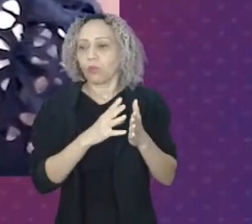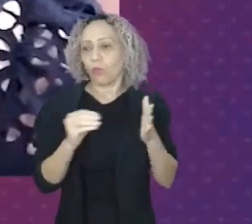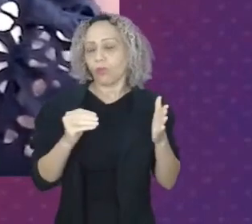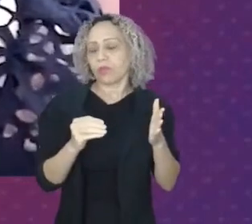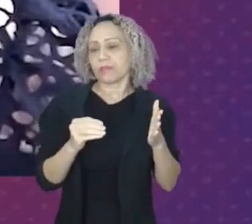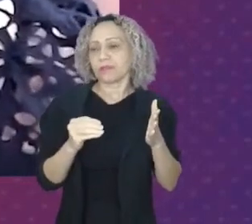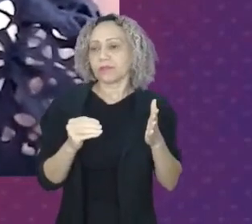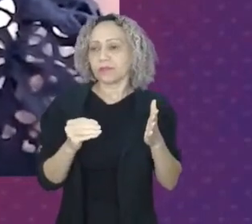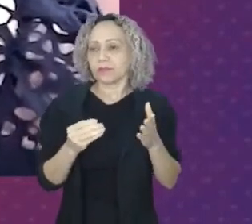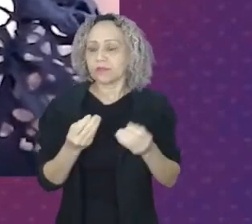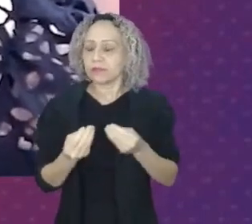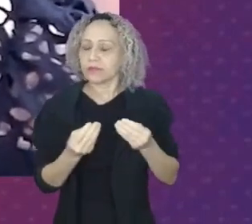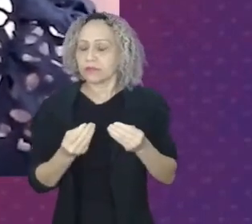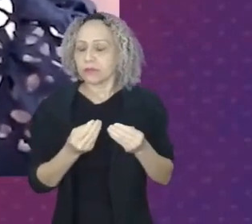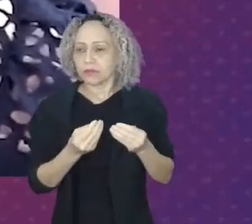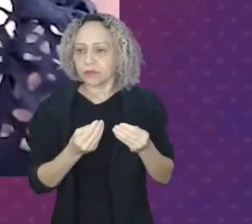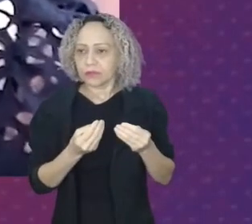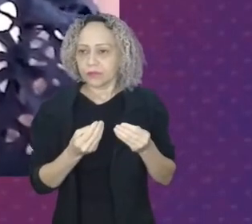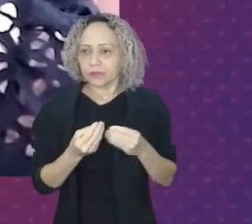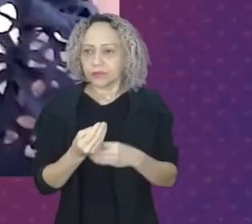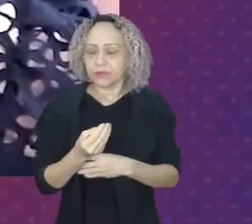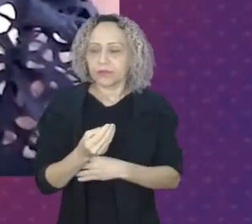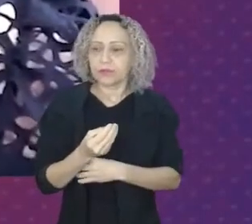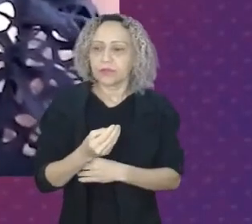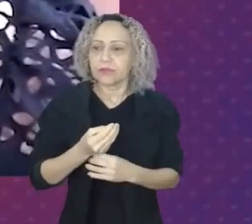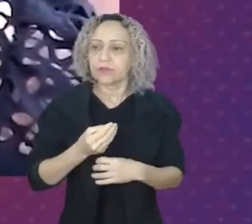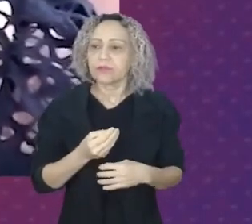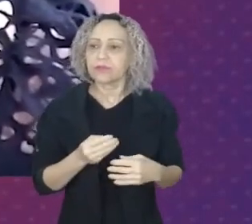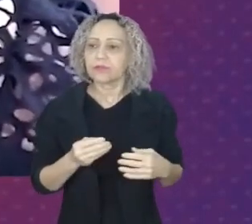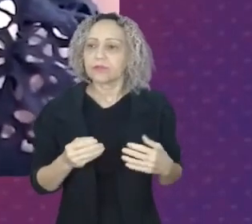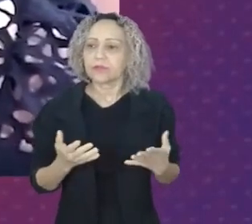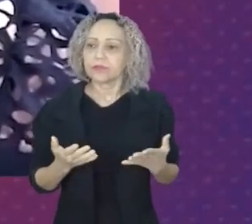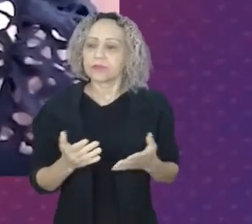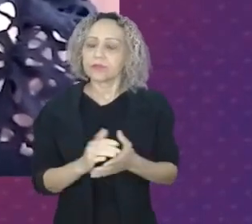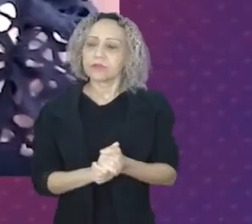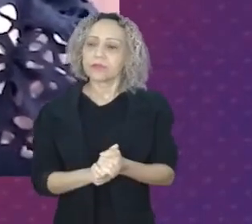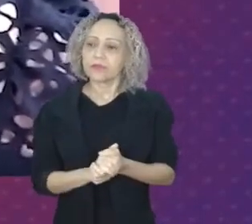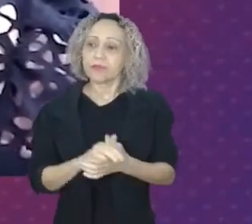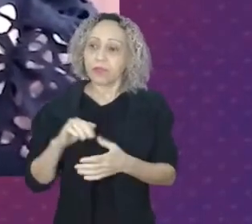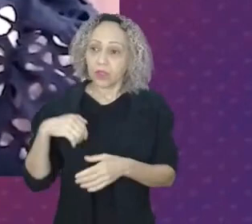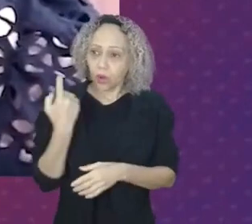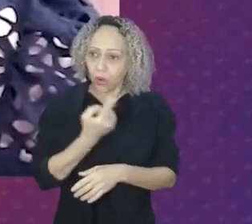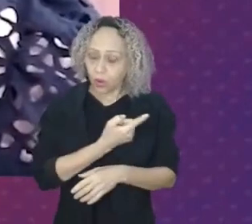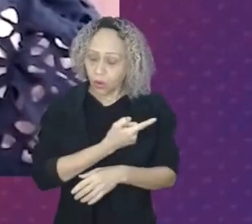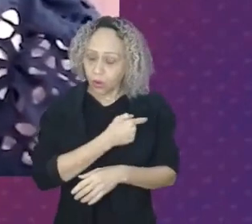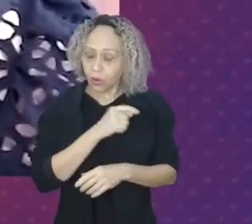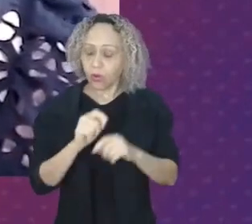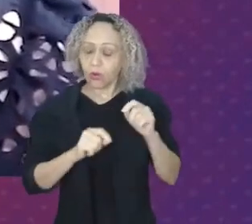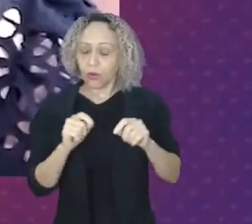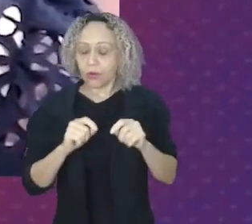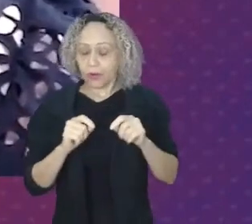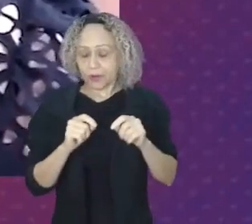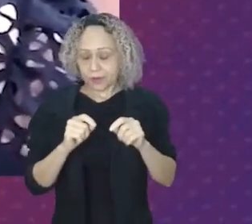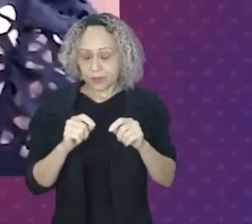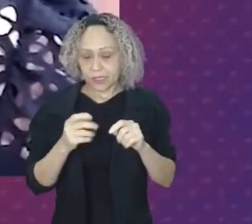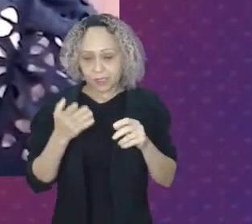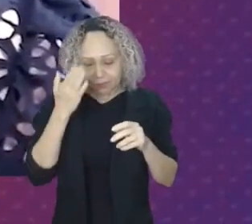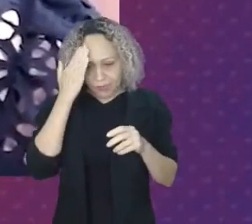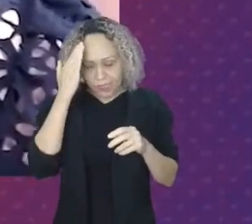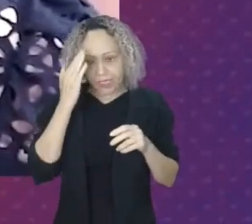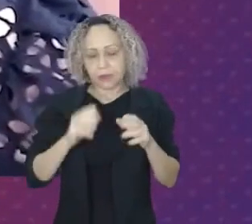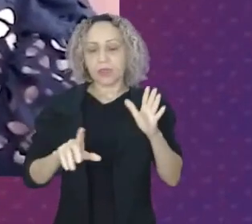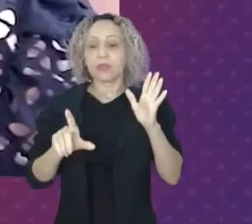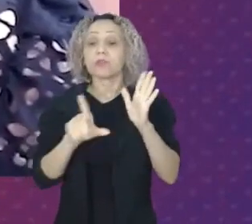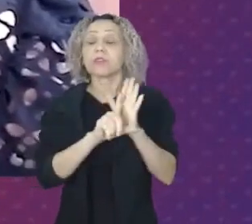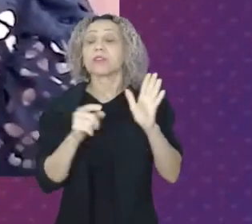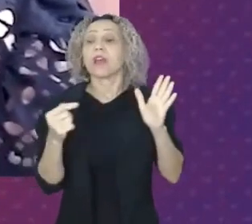o Condré pregava, era não uma aplicação de leis mesmo, né? Então, o desrespeito às leis. Então, você